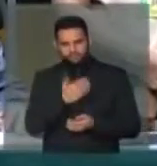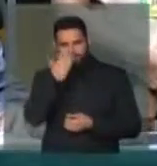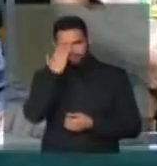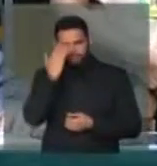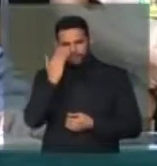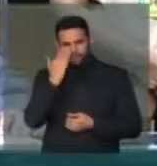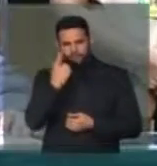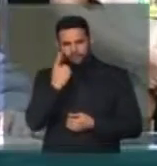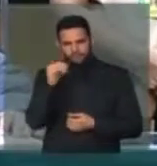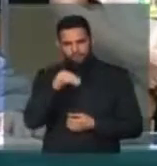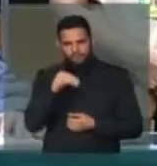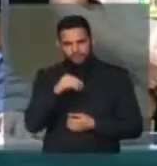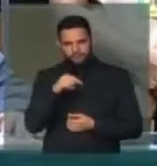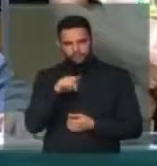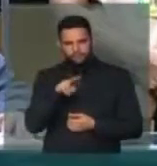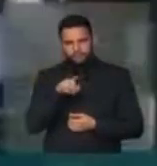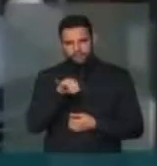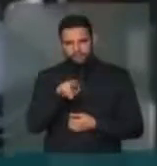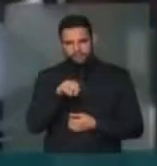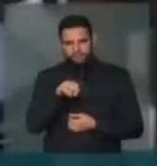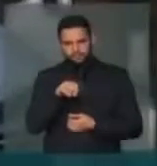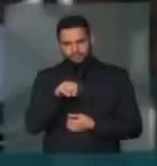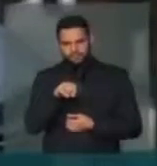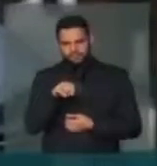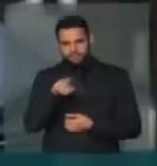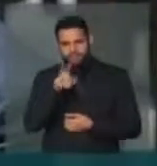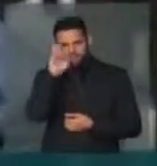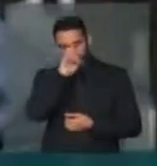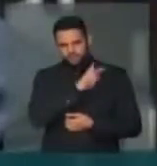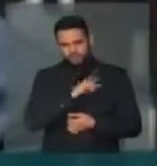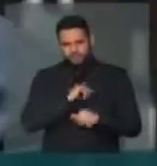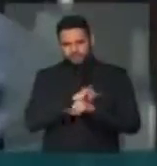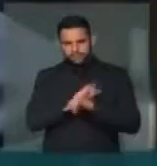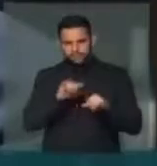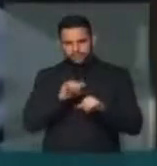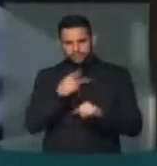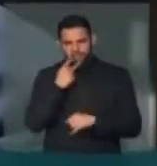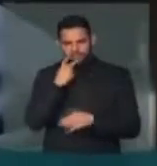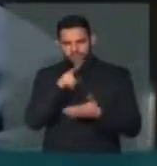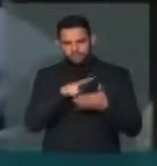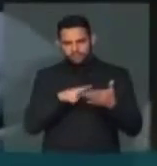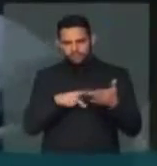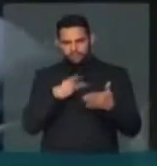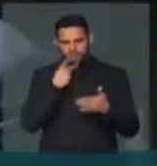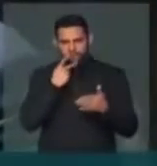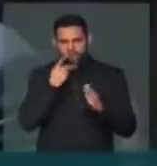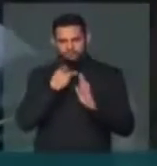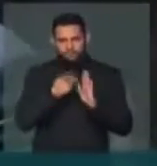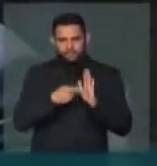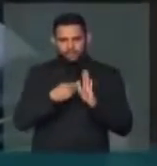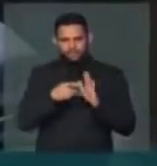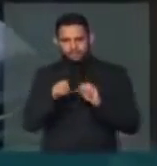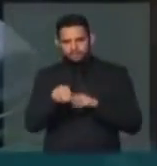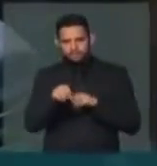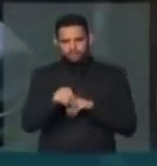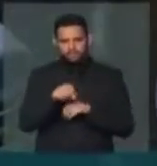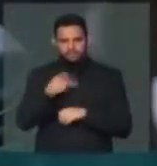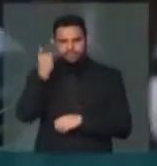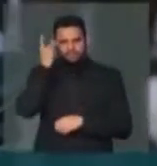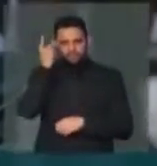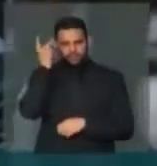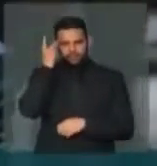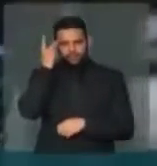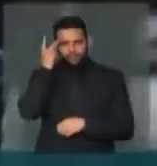Obrigado por um minuto Deputado Ivan Valente senhor presidente queria dar como L do meu pronunciamento que trata do plano Municipal de Educação em São